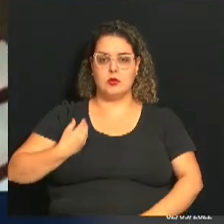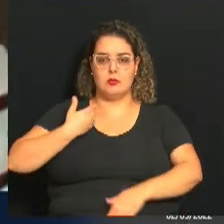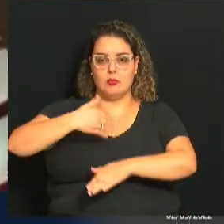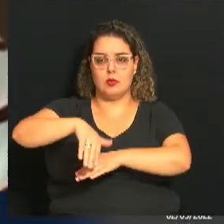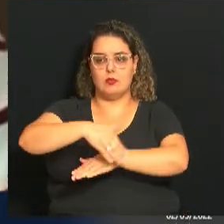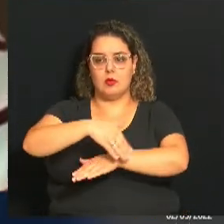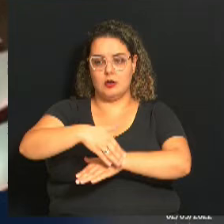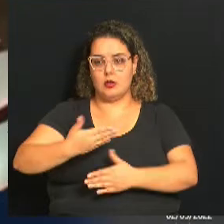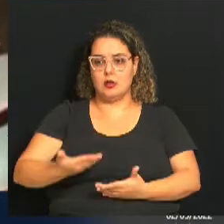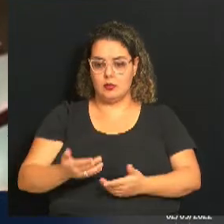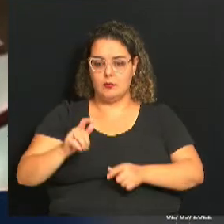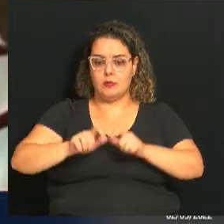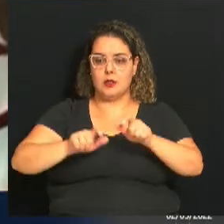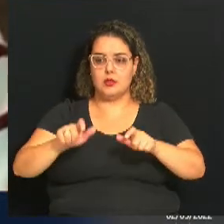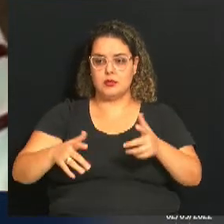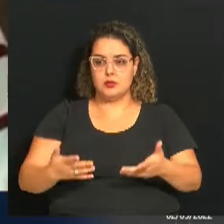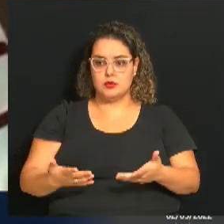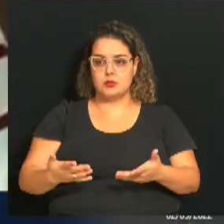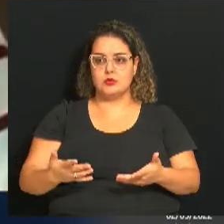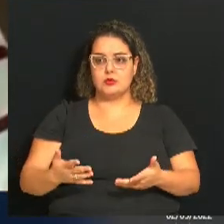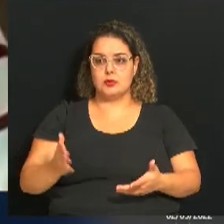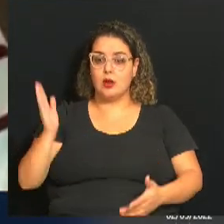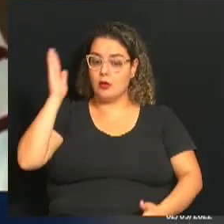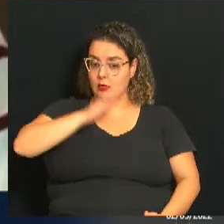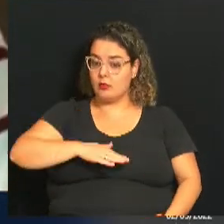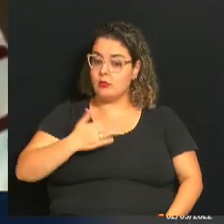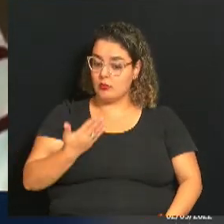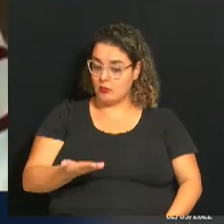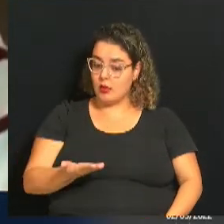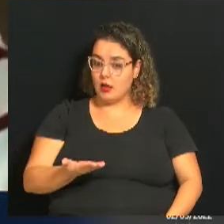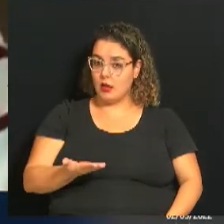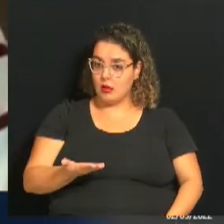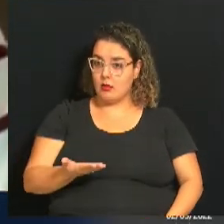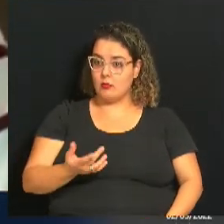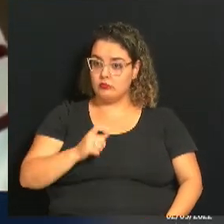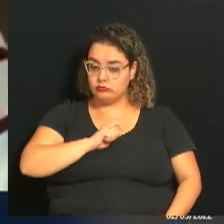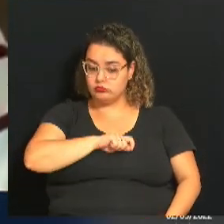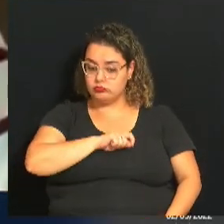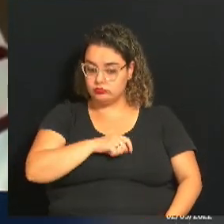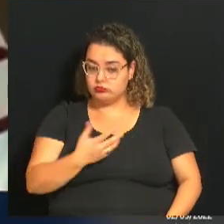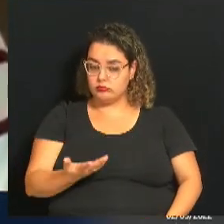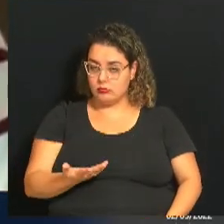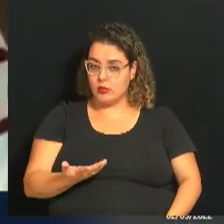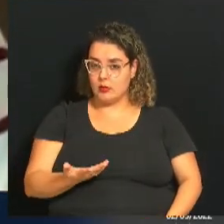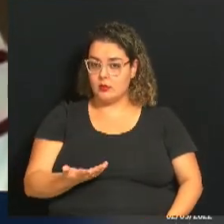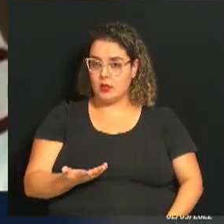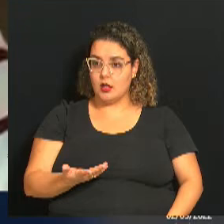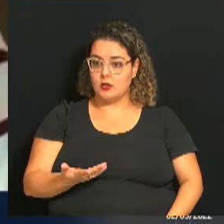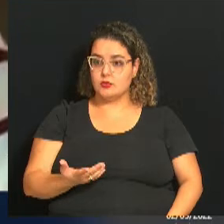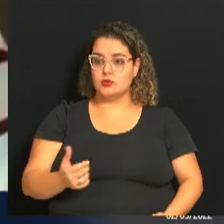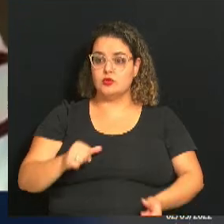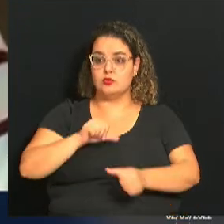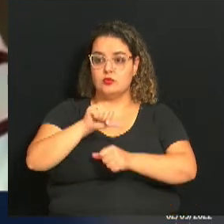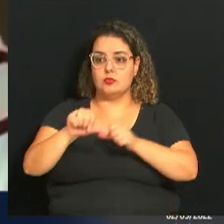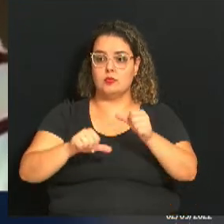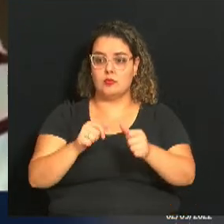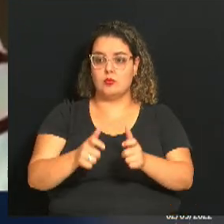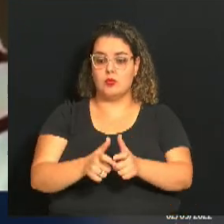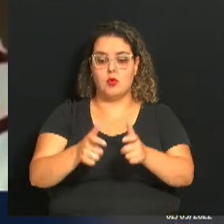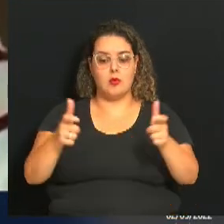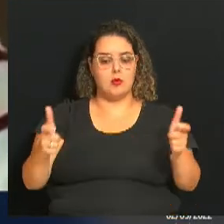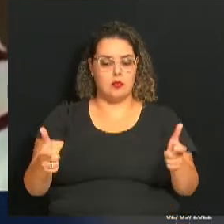acumula pessoas do mal, que procuram aquele canto, que nós podemos transformar num grande